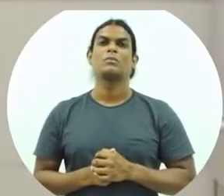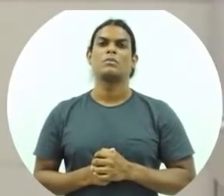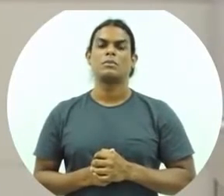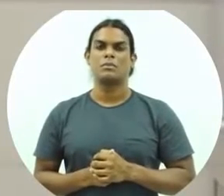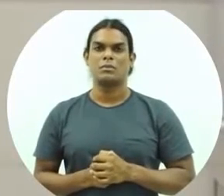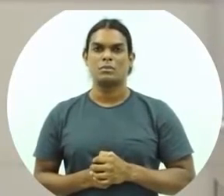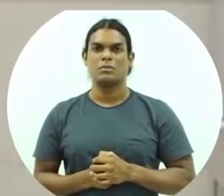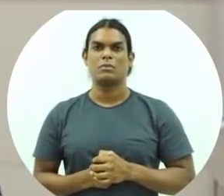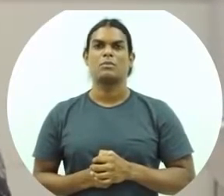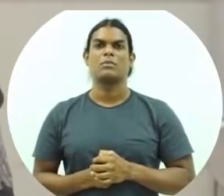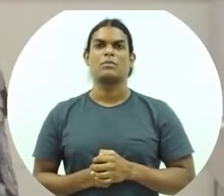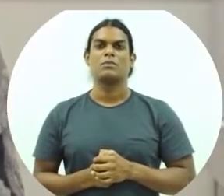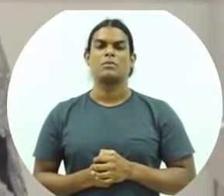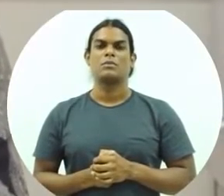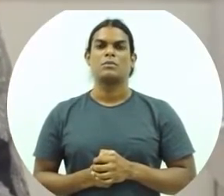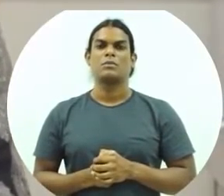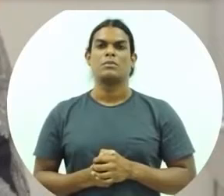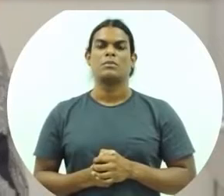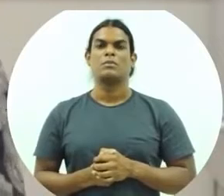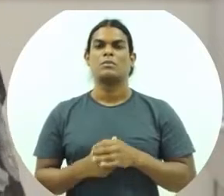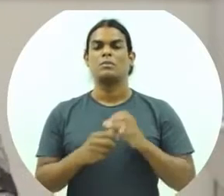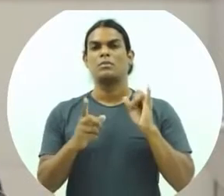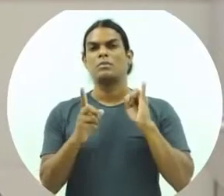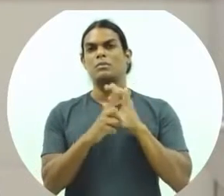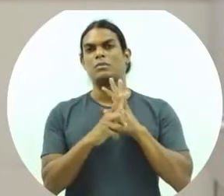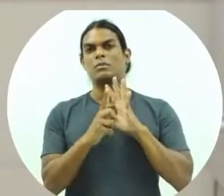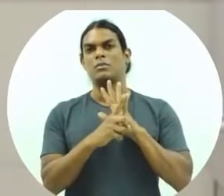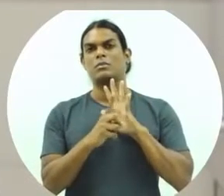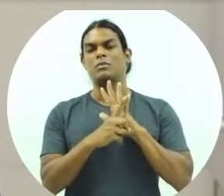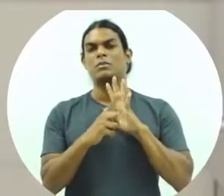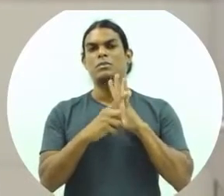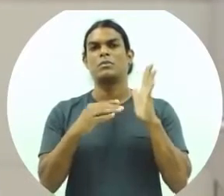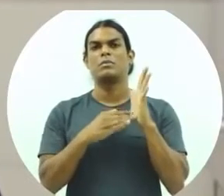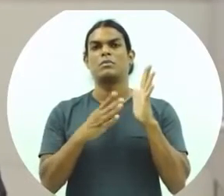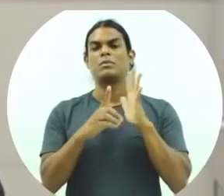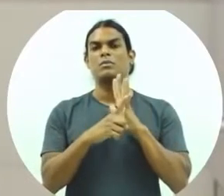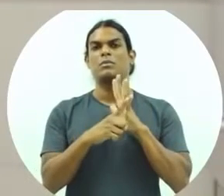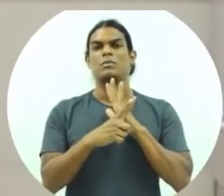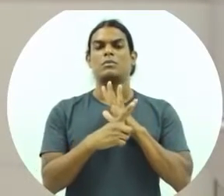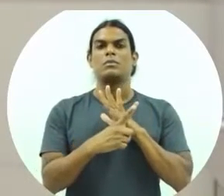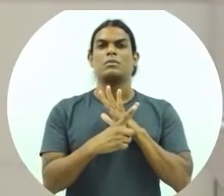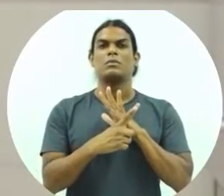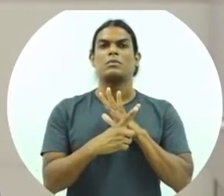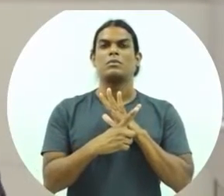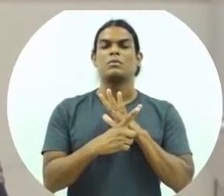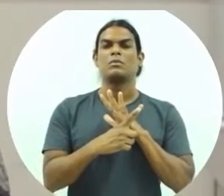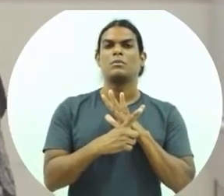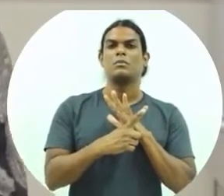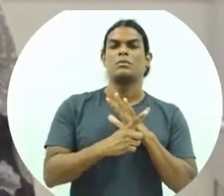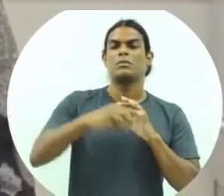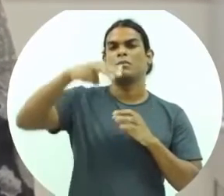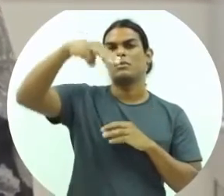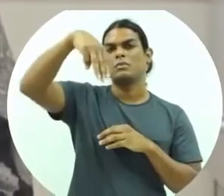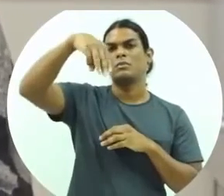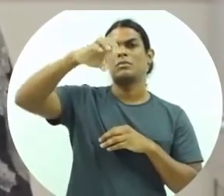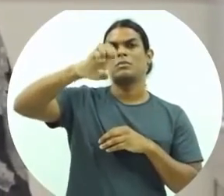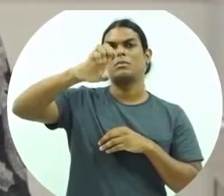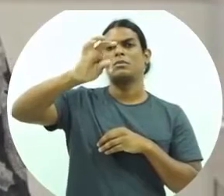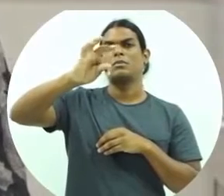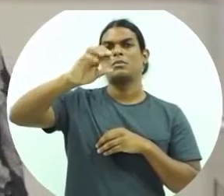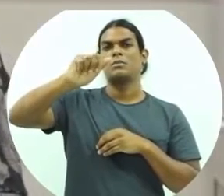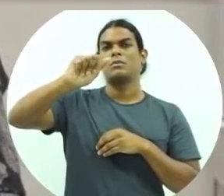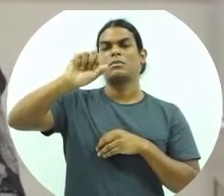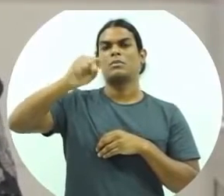profissional e de carreira desse colaborador. E, finalmente, o último foco seria a realização de metas